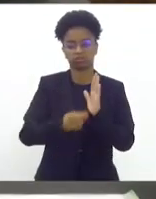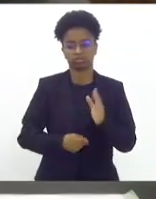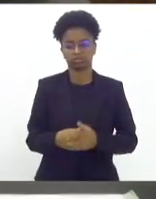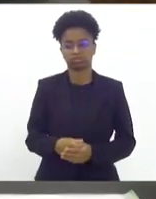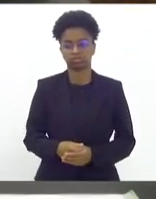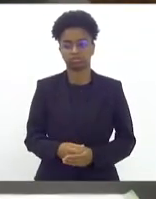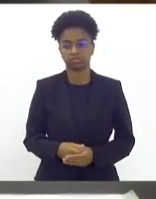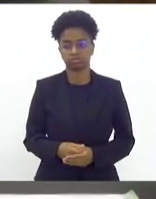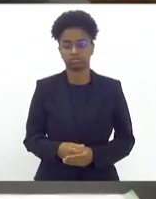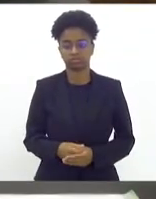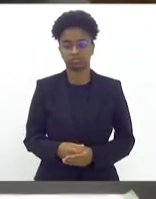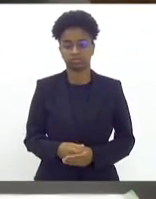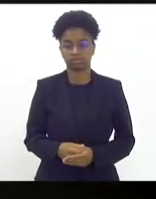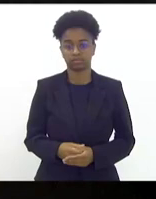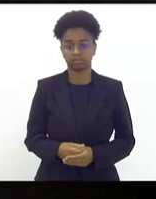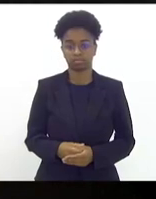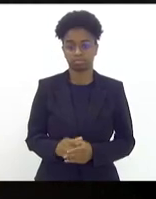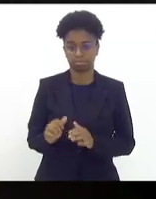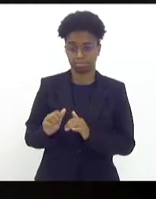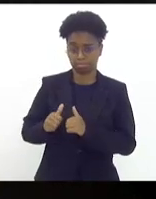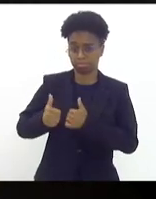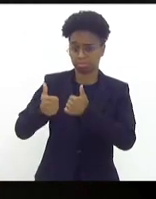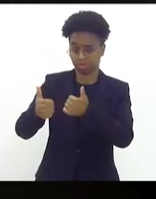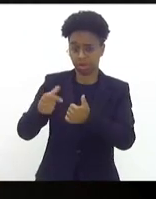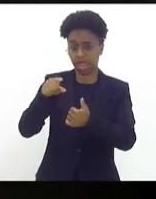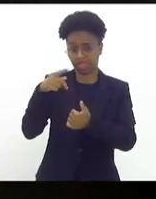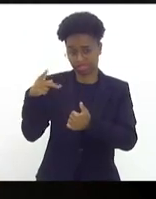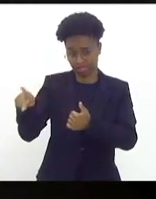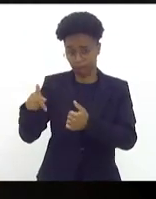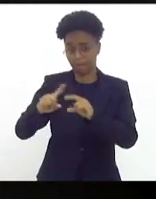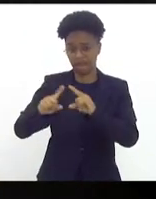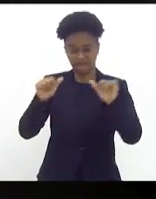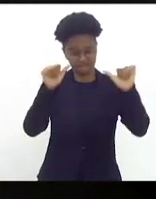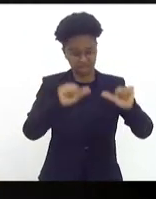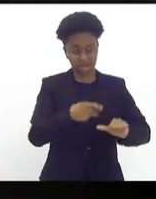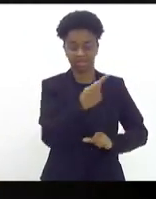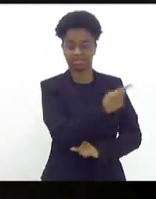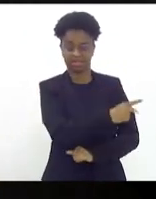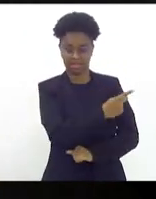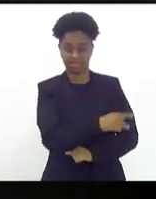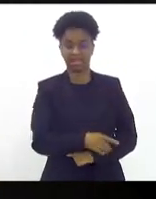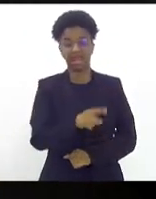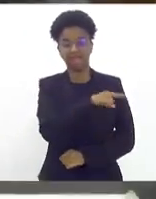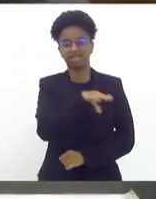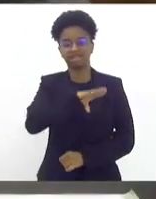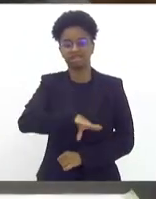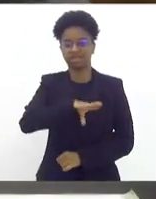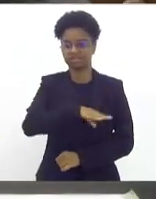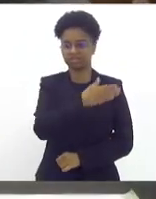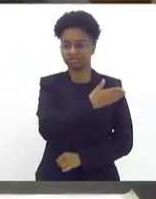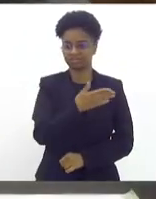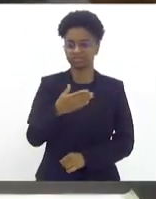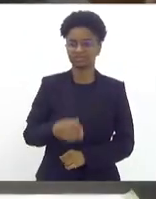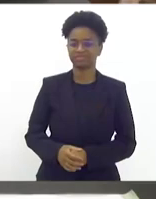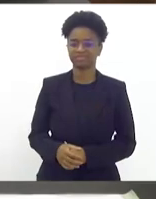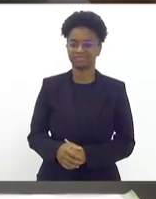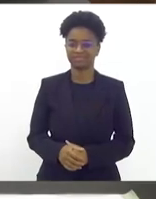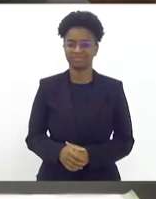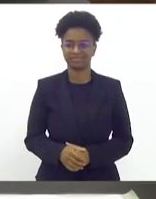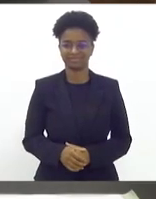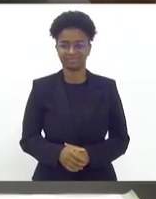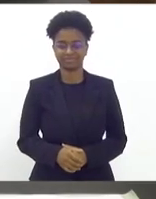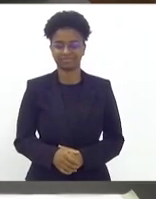o sucesso é do presidente, o fracasso é do assessor. Né? Vascaíno. Vascaíno, Fernando. Que ainda por cima é